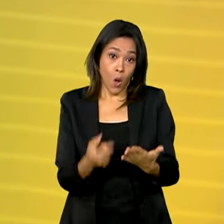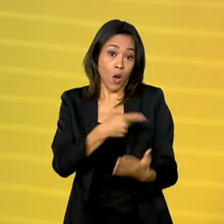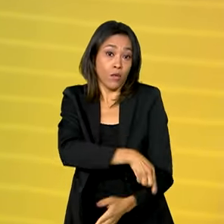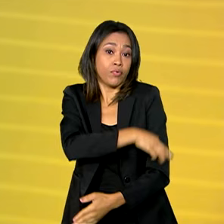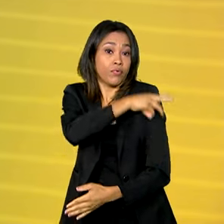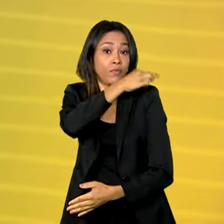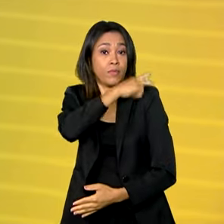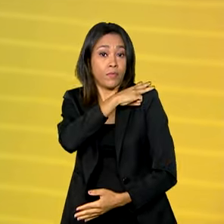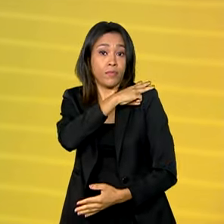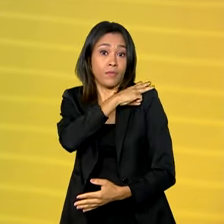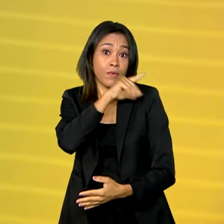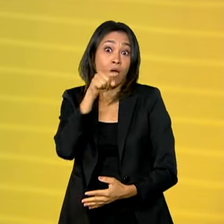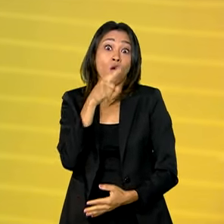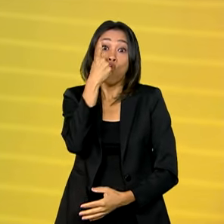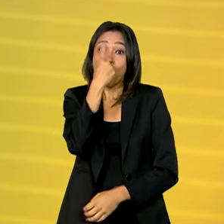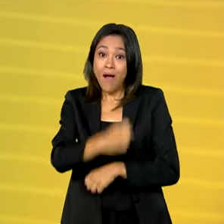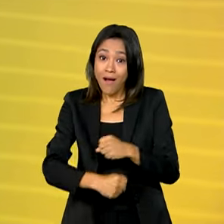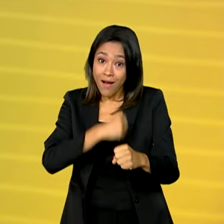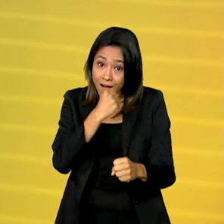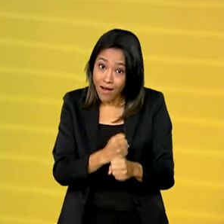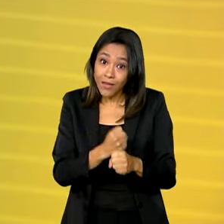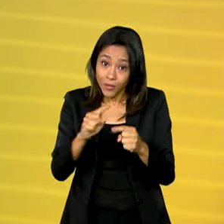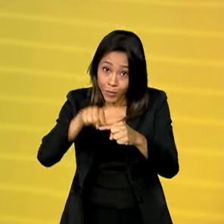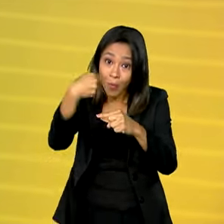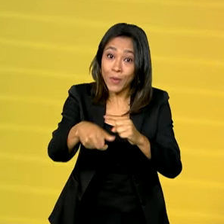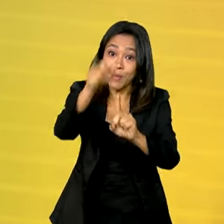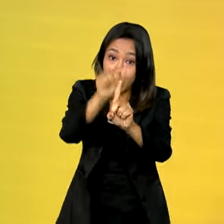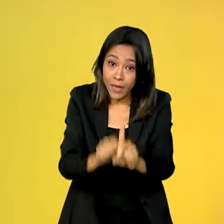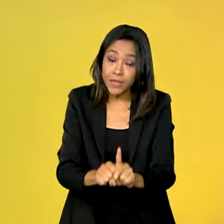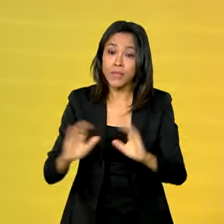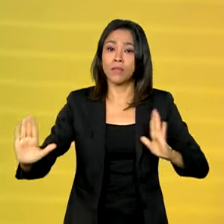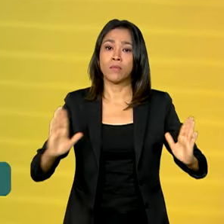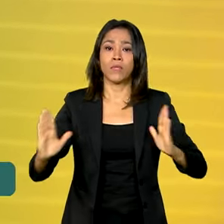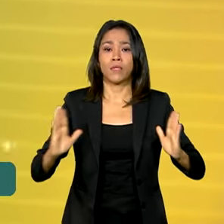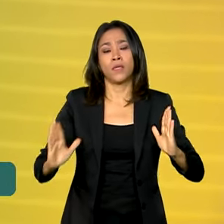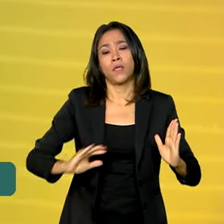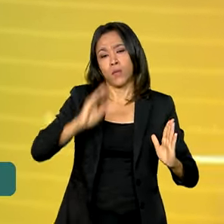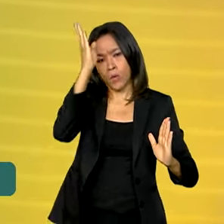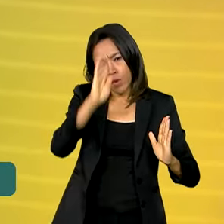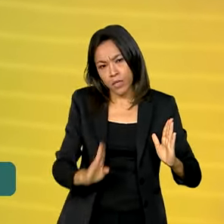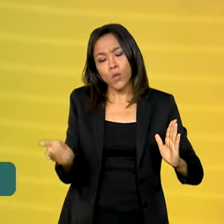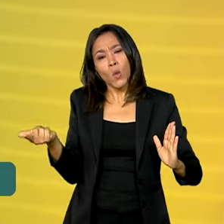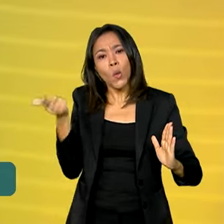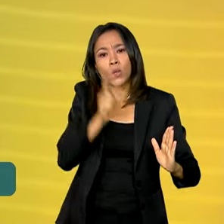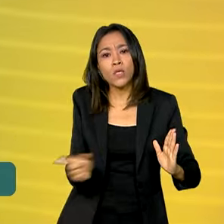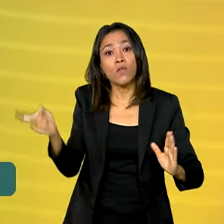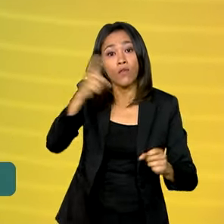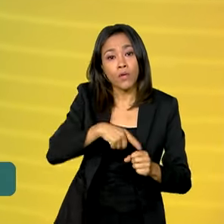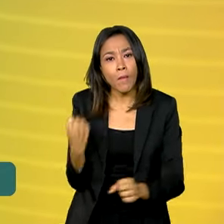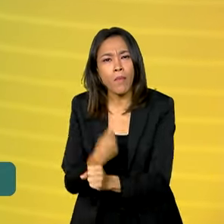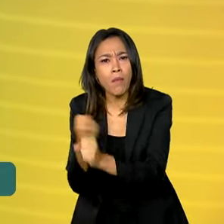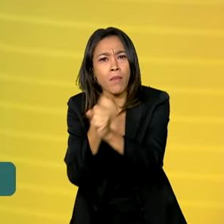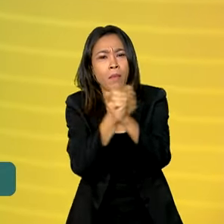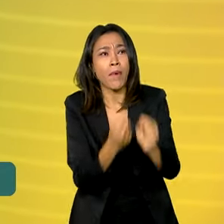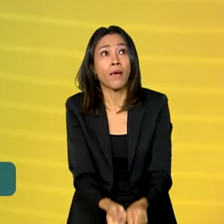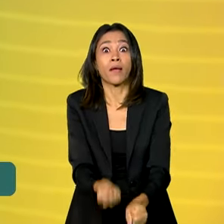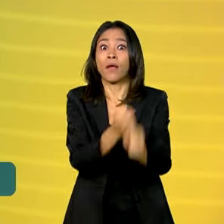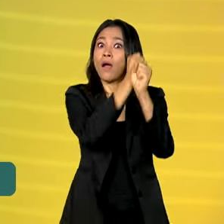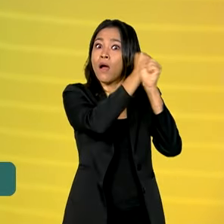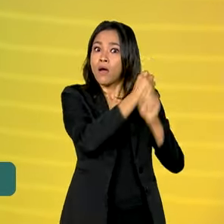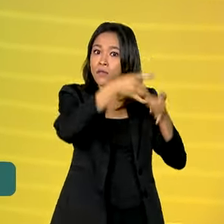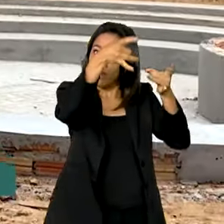no mês que vem. Nesse período, o Brasil conseguiu reiniciar empreendimentos que estavam há anos paralisados e